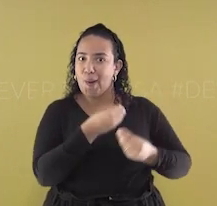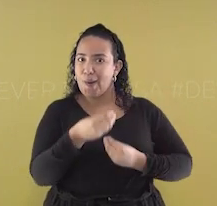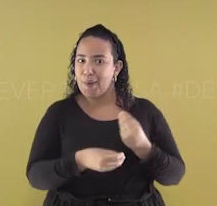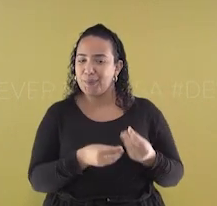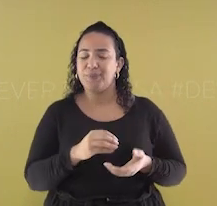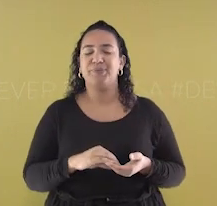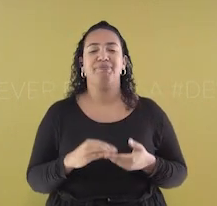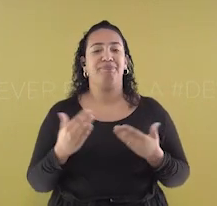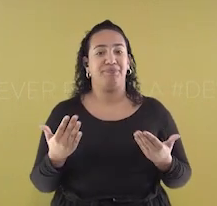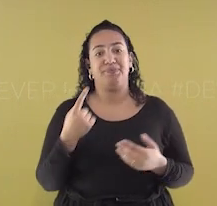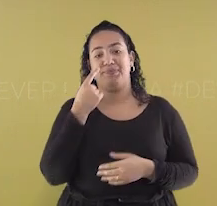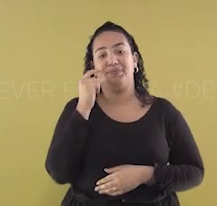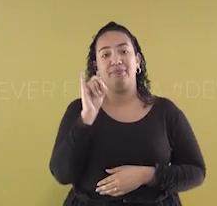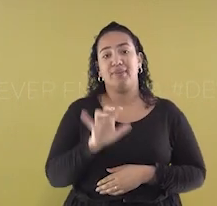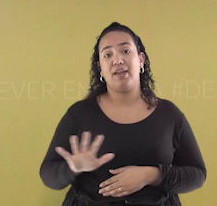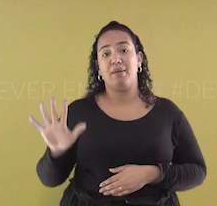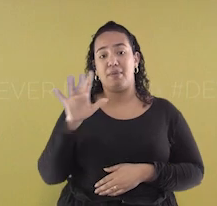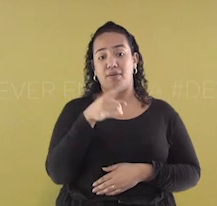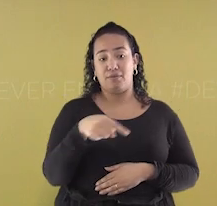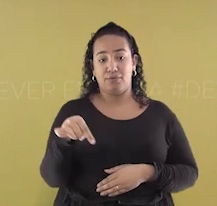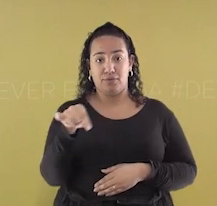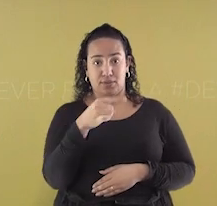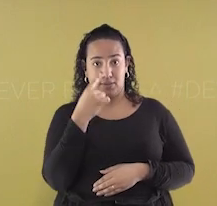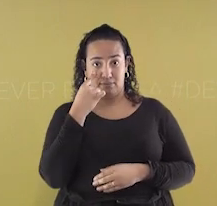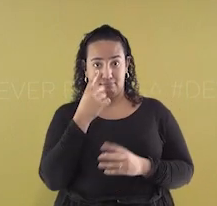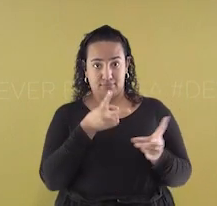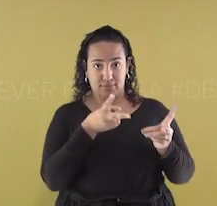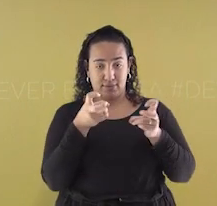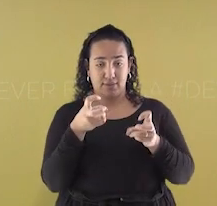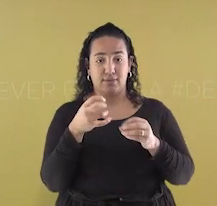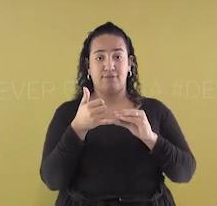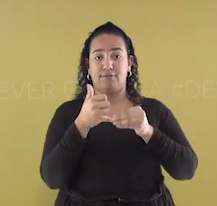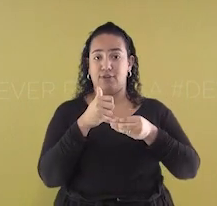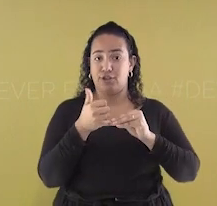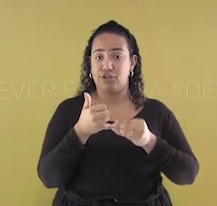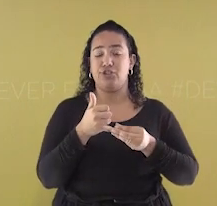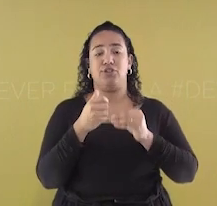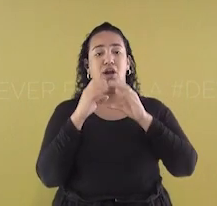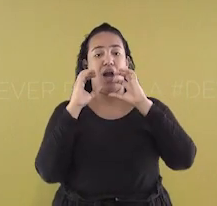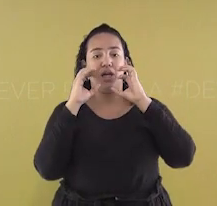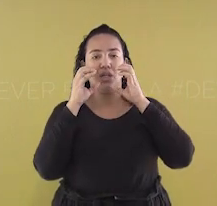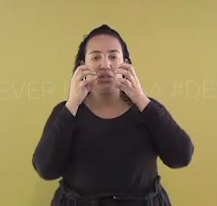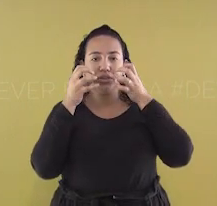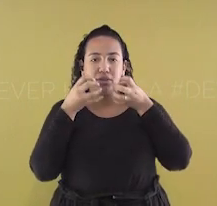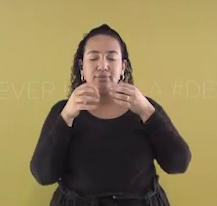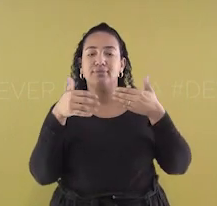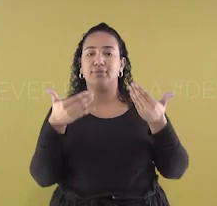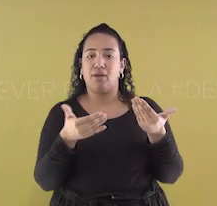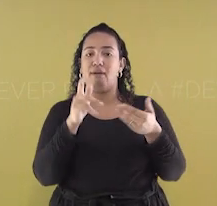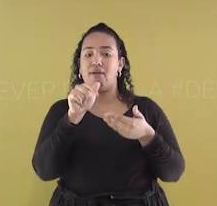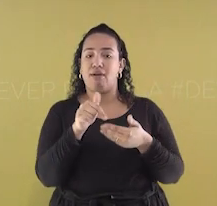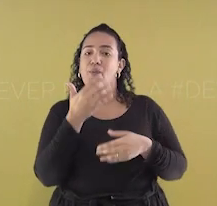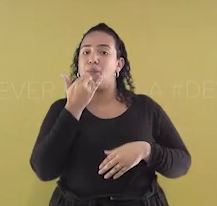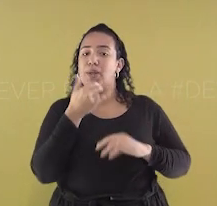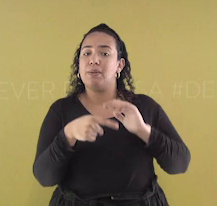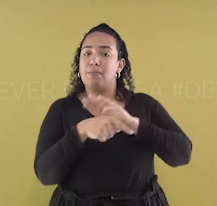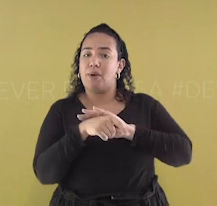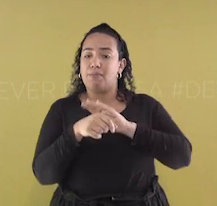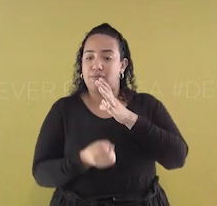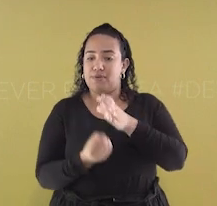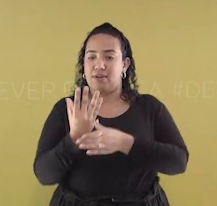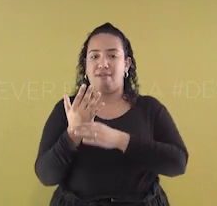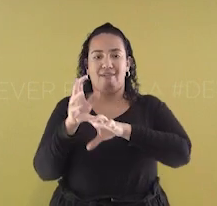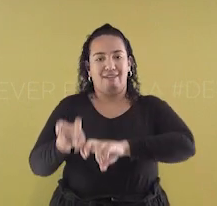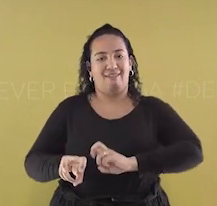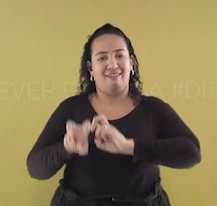alimentos. Nessa imagem, vocês podem ver milho, feijão e abóbora, que são alimentos produzidos a